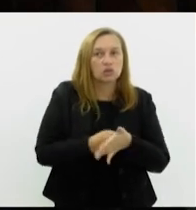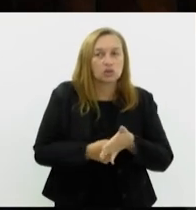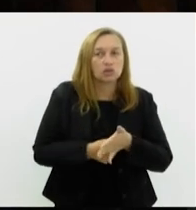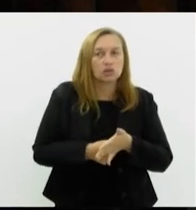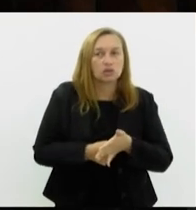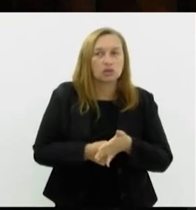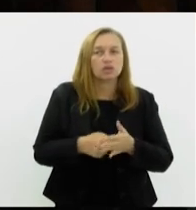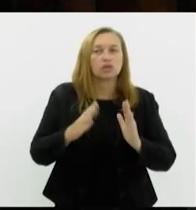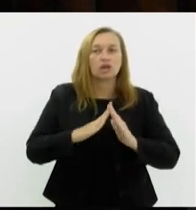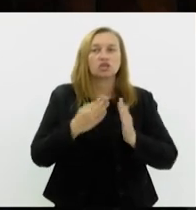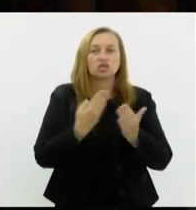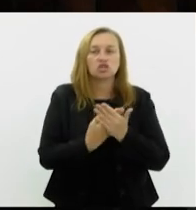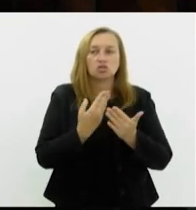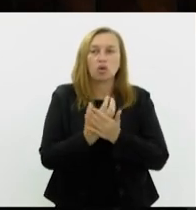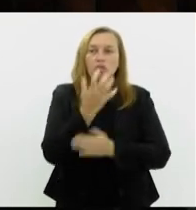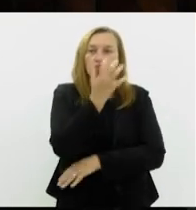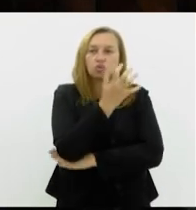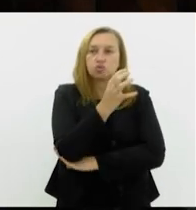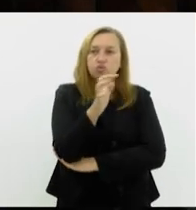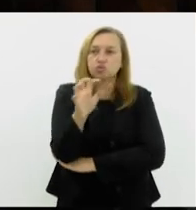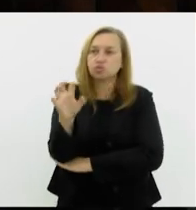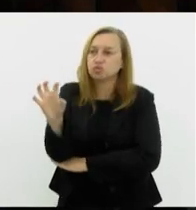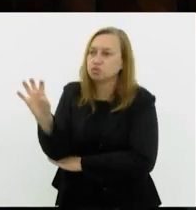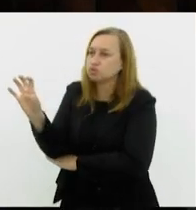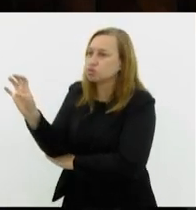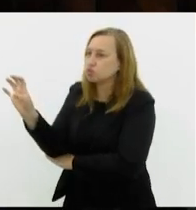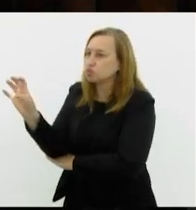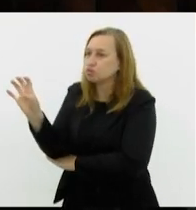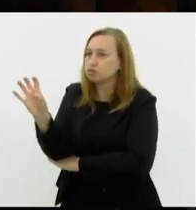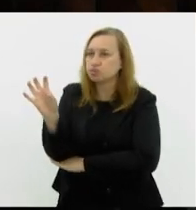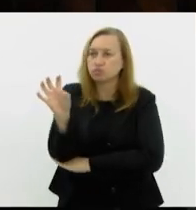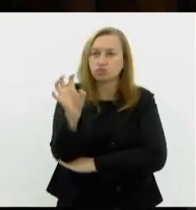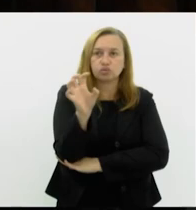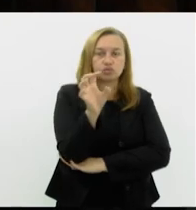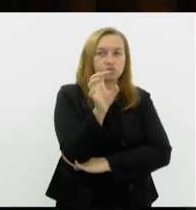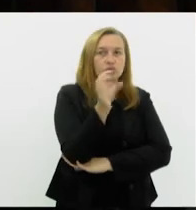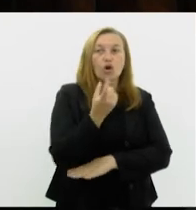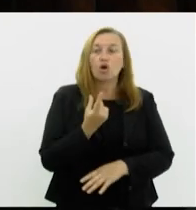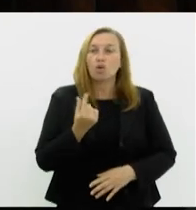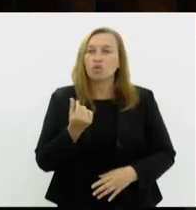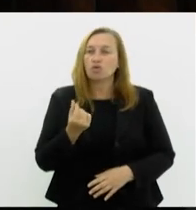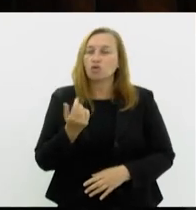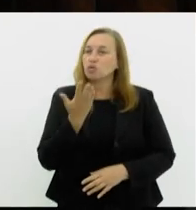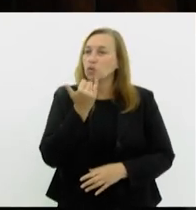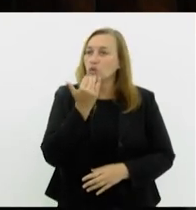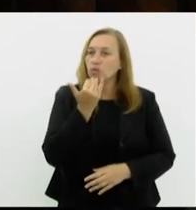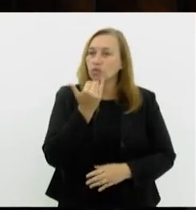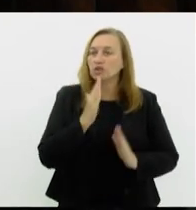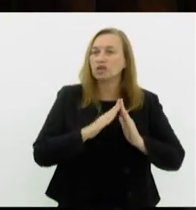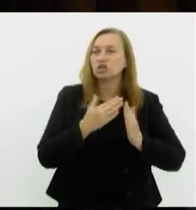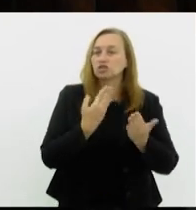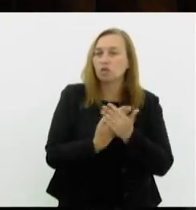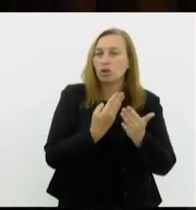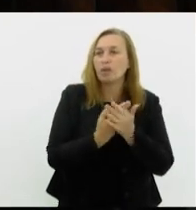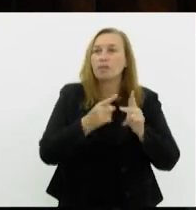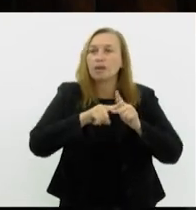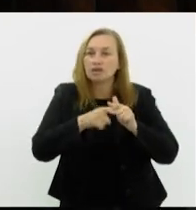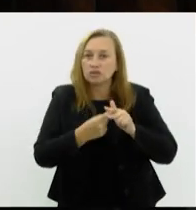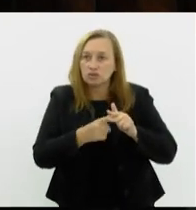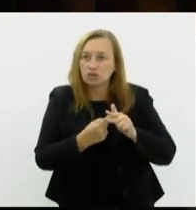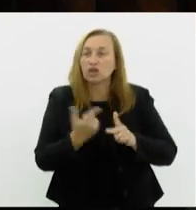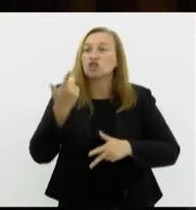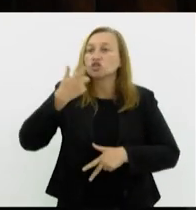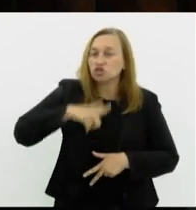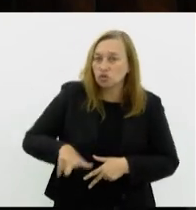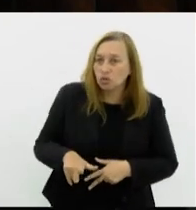que as escolas sejam climatizadas. A gente está lutando para que o valor da alimentação escolar seja reajustado. De